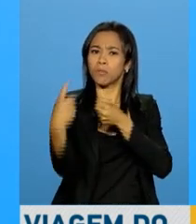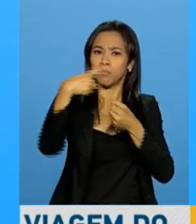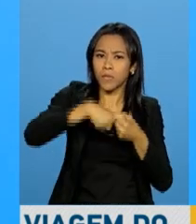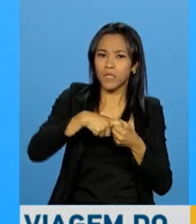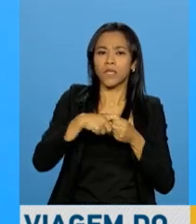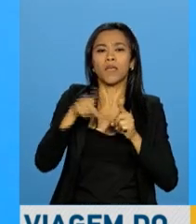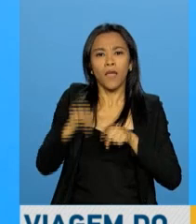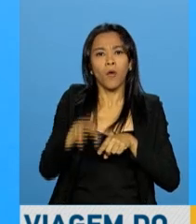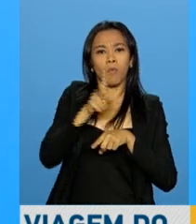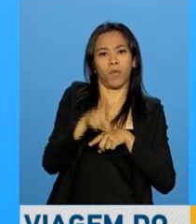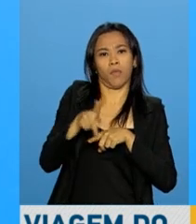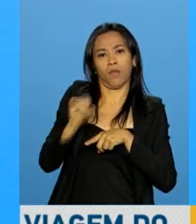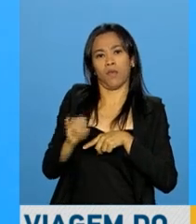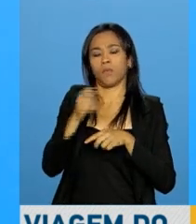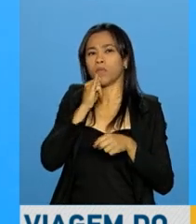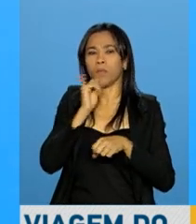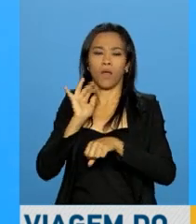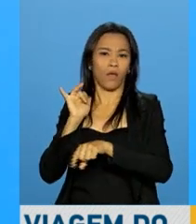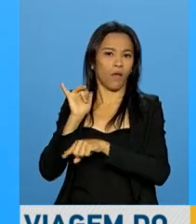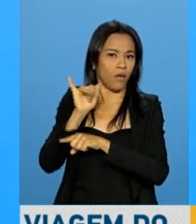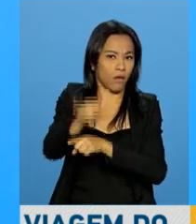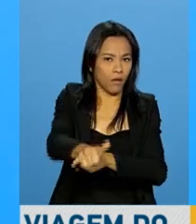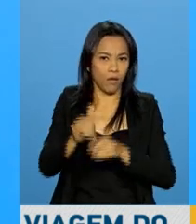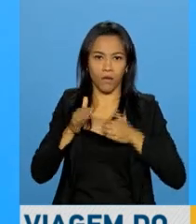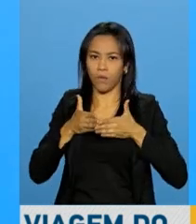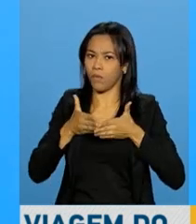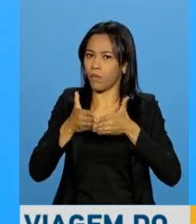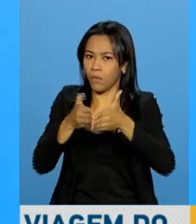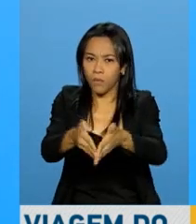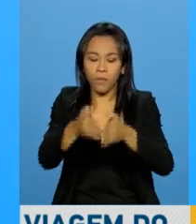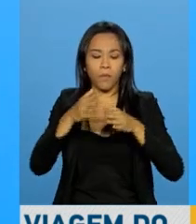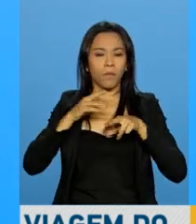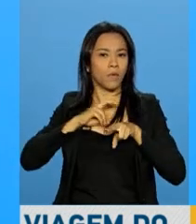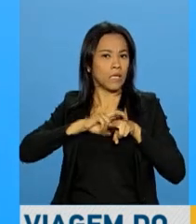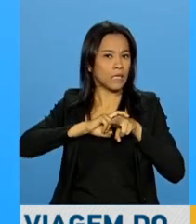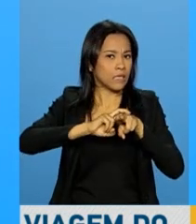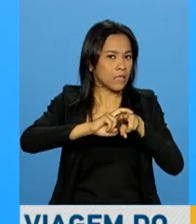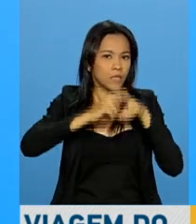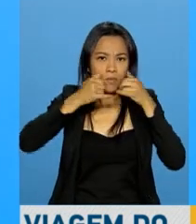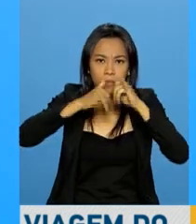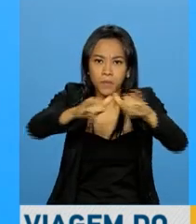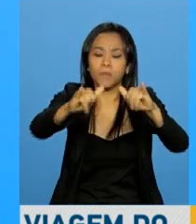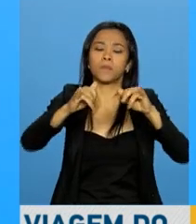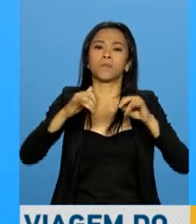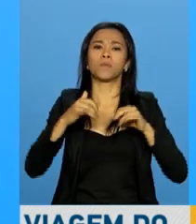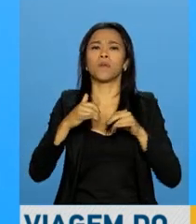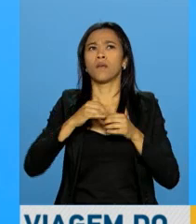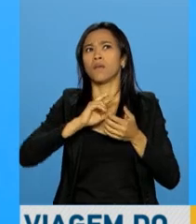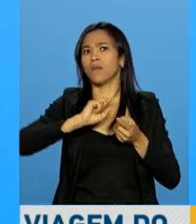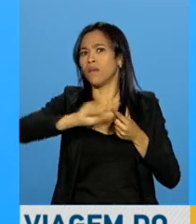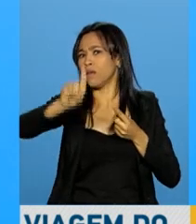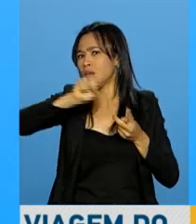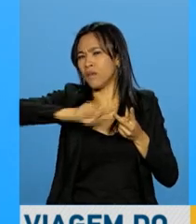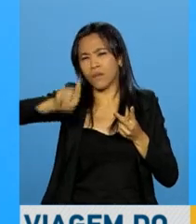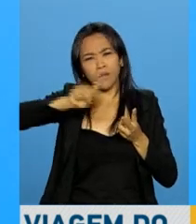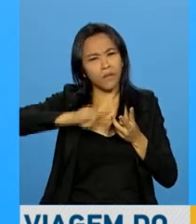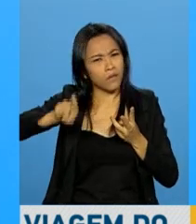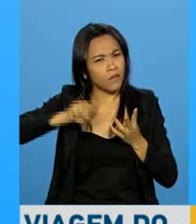São aeroportos, portos, linhas de transmissão de energia e muitas